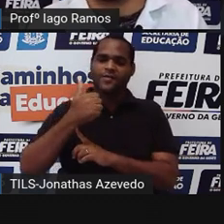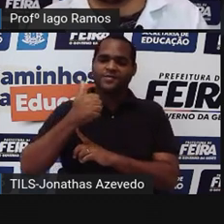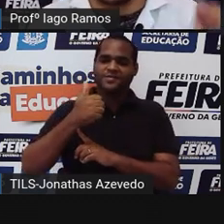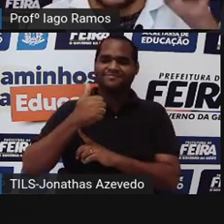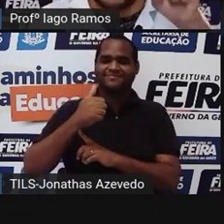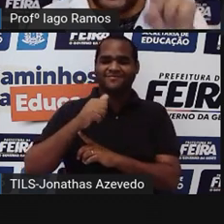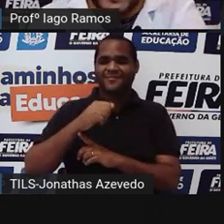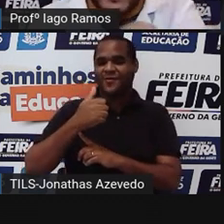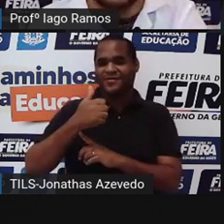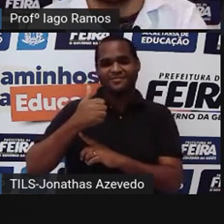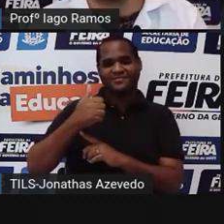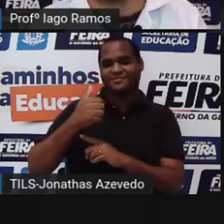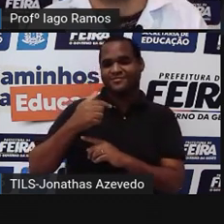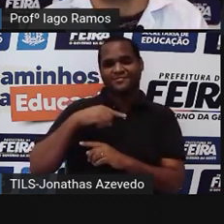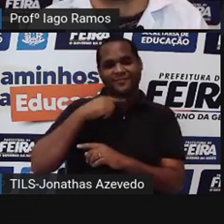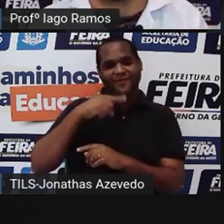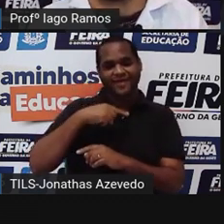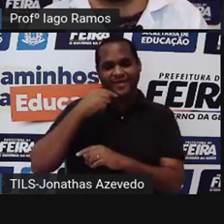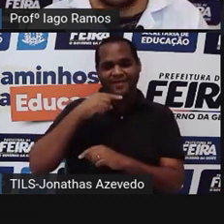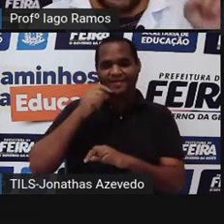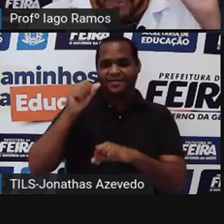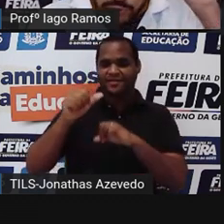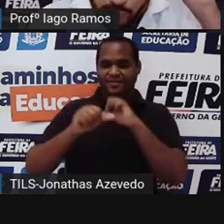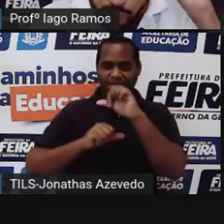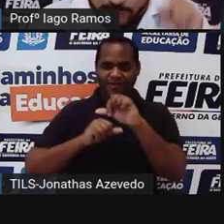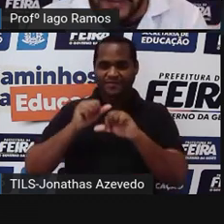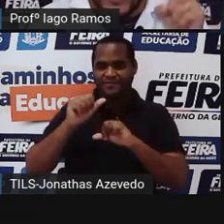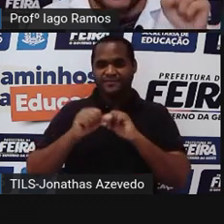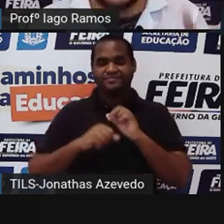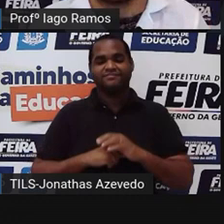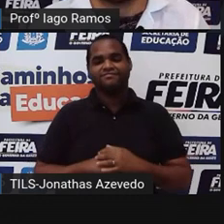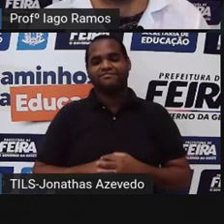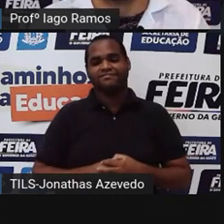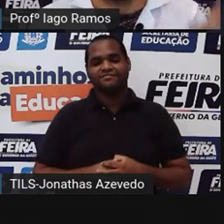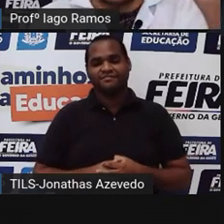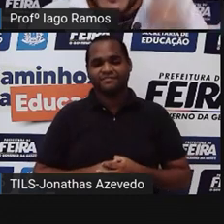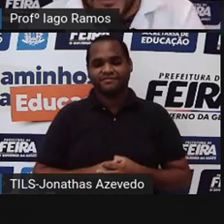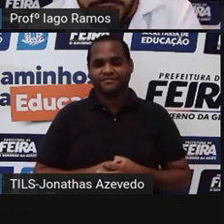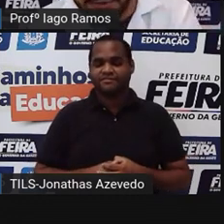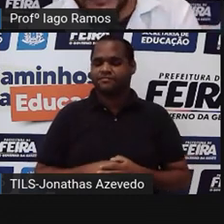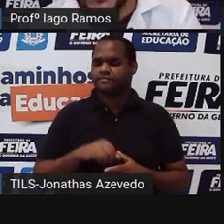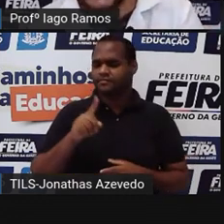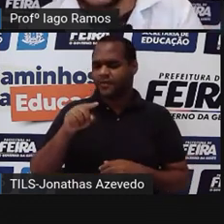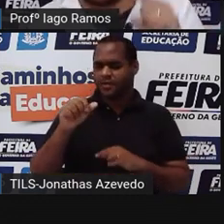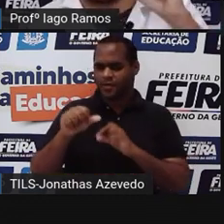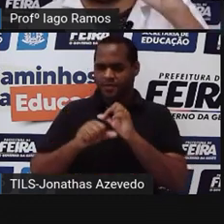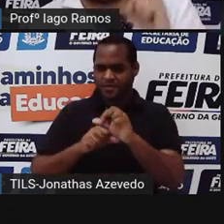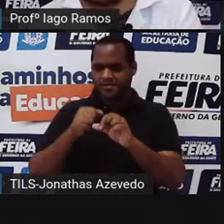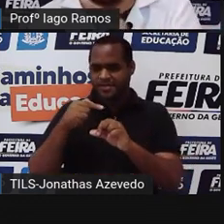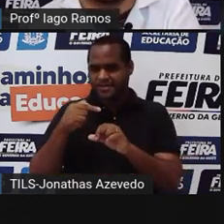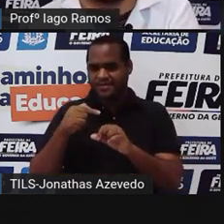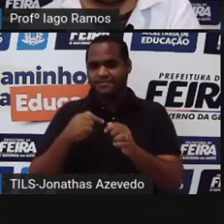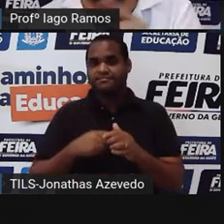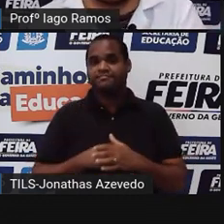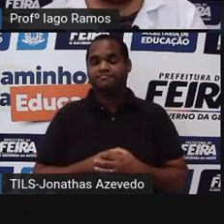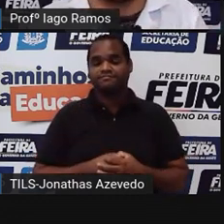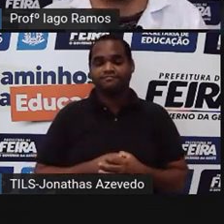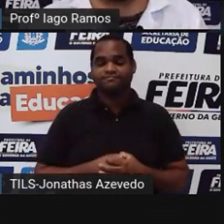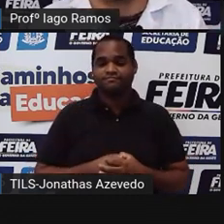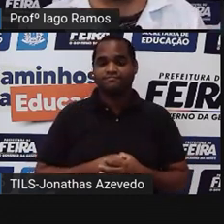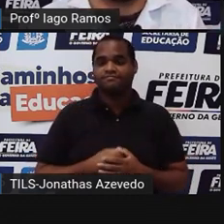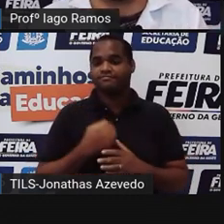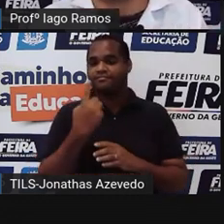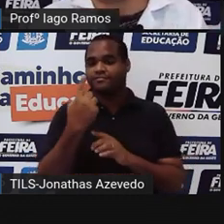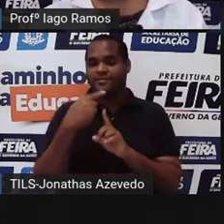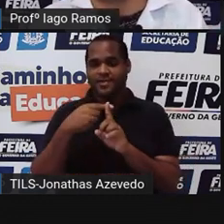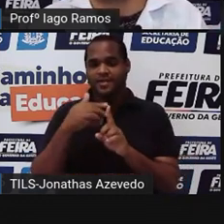dar o oposto do B, que é menos 7. O oposto do B, que é menos 7, é 7. Então, quando eu somar 1 com 10, tem que dar